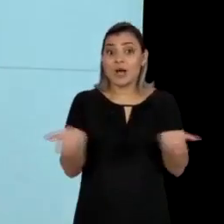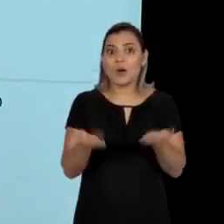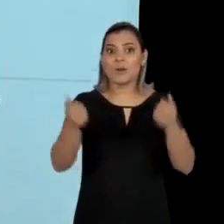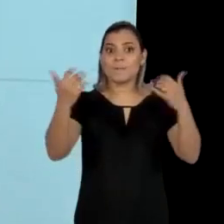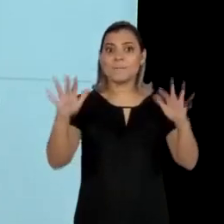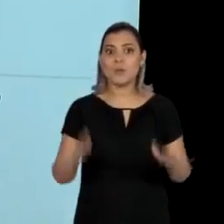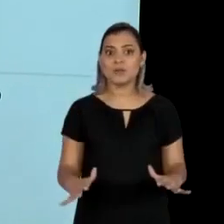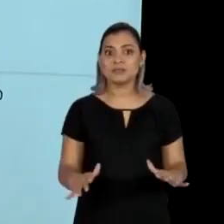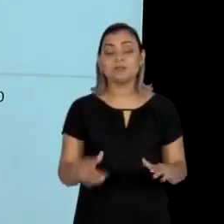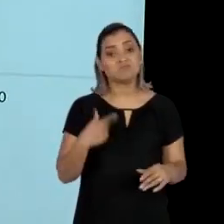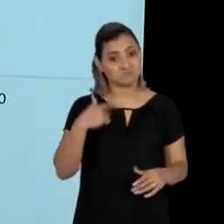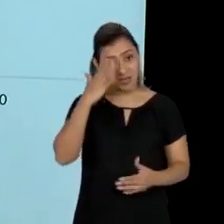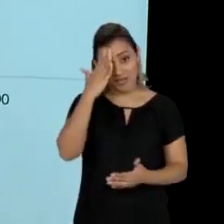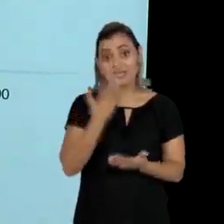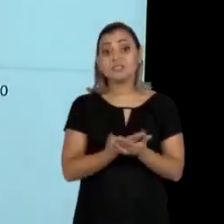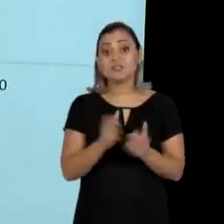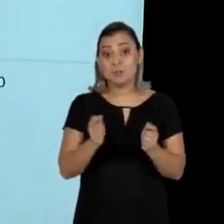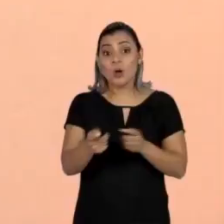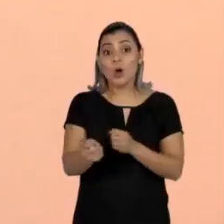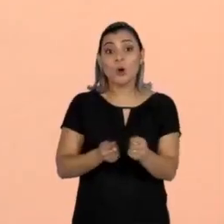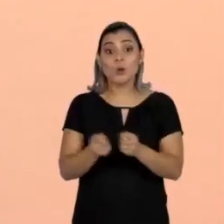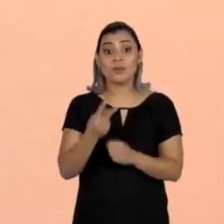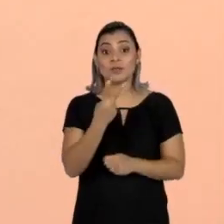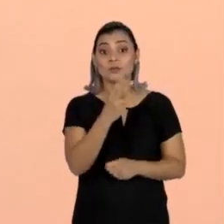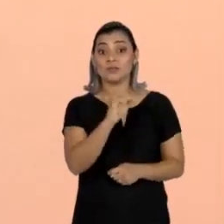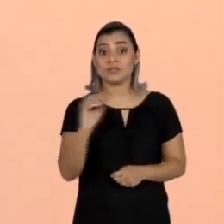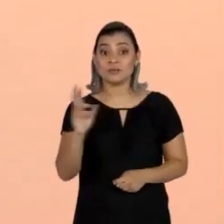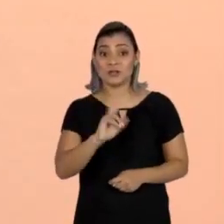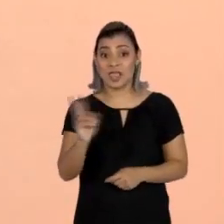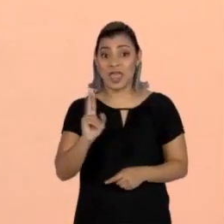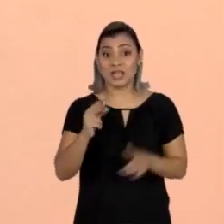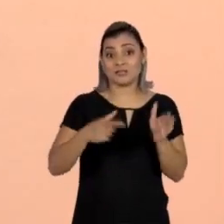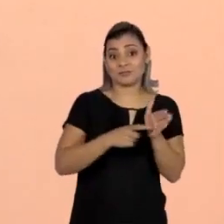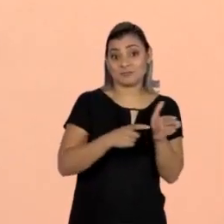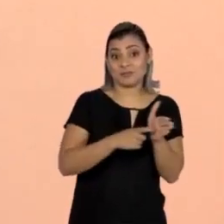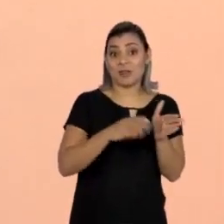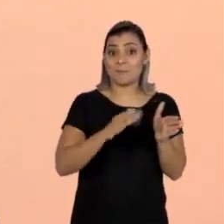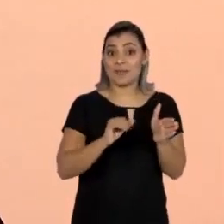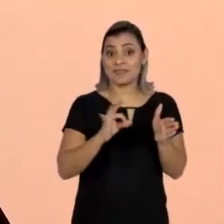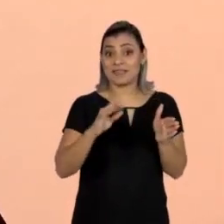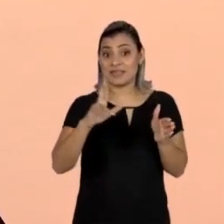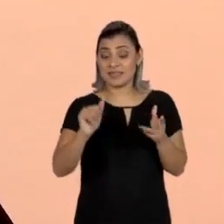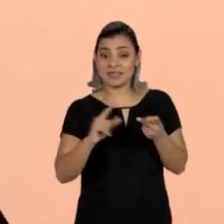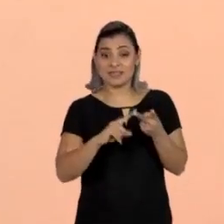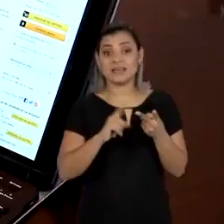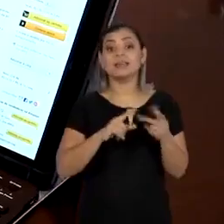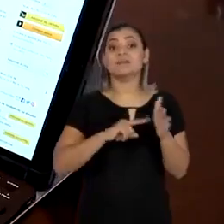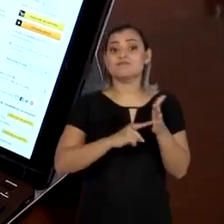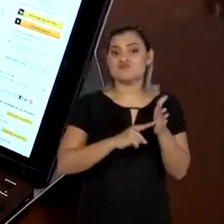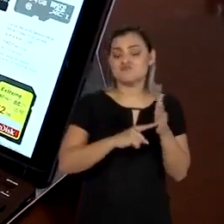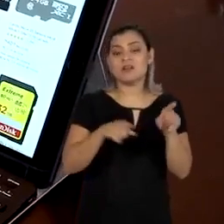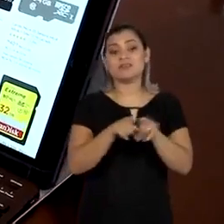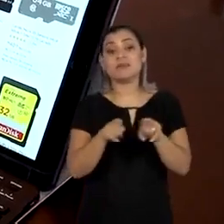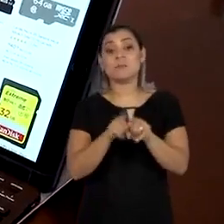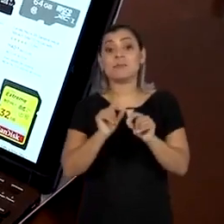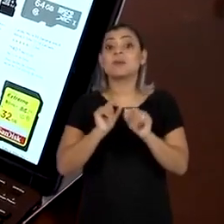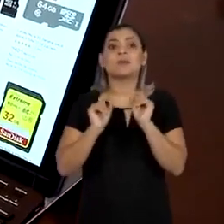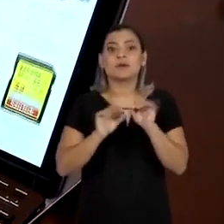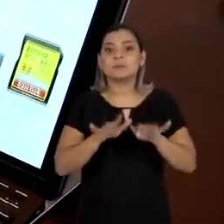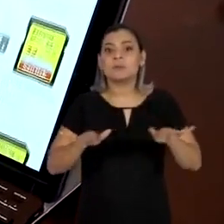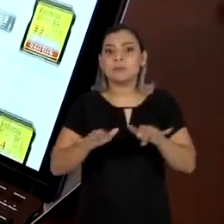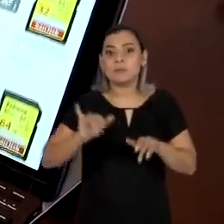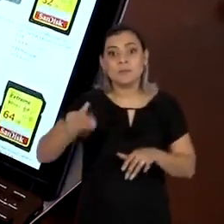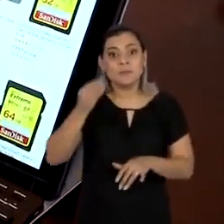Black Friday, ele acredita que pode economizar até R$200. E se encontrar uma promoção muito boa, vai